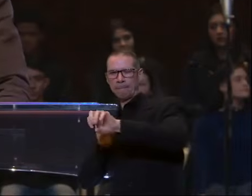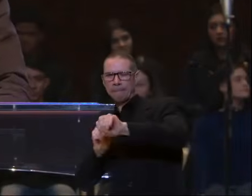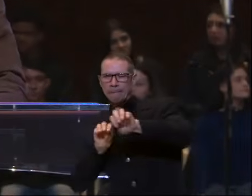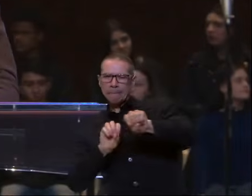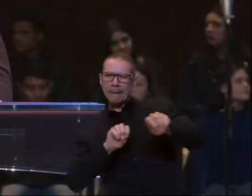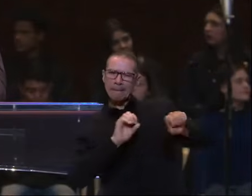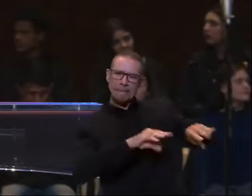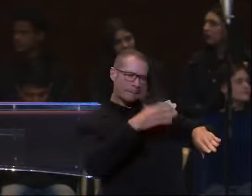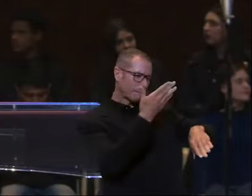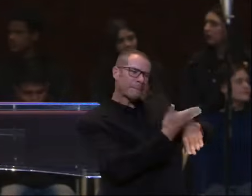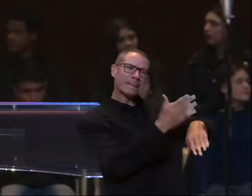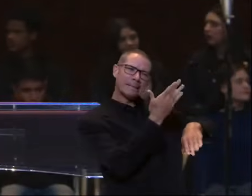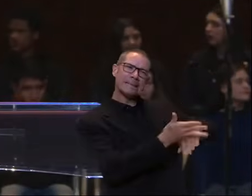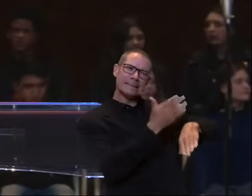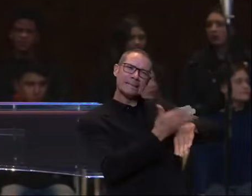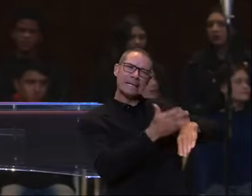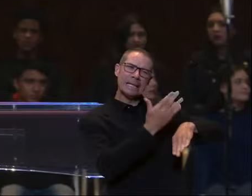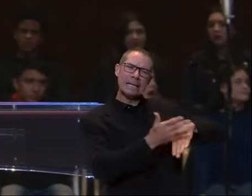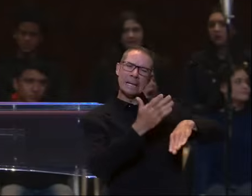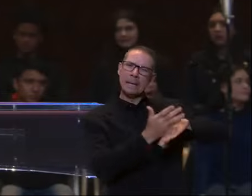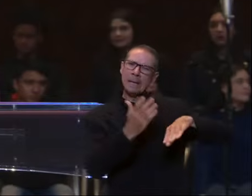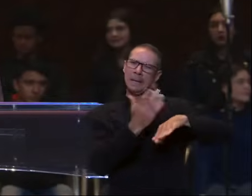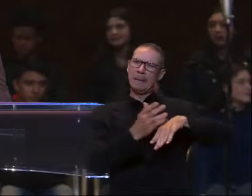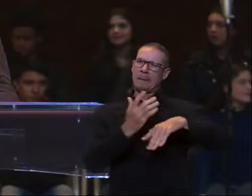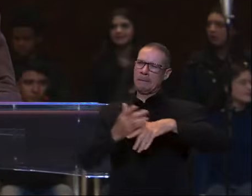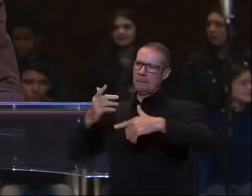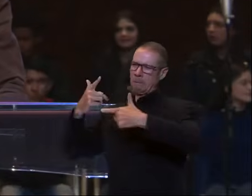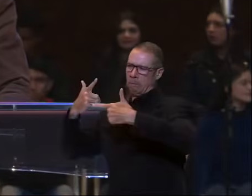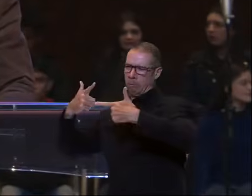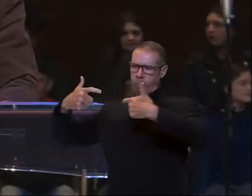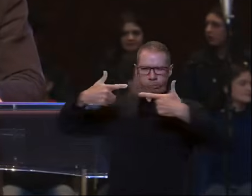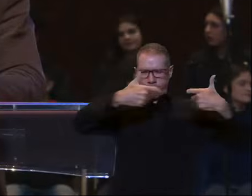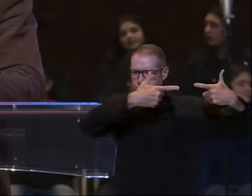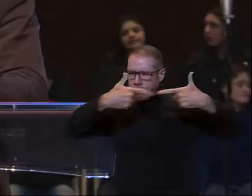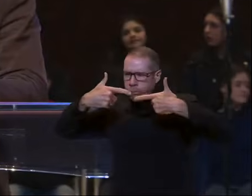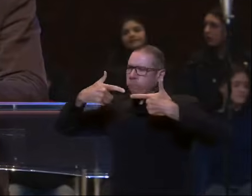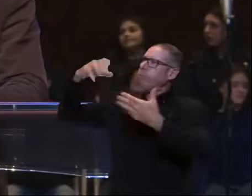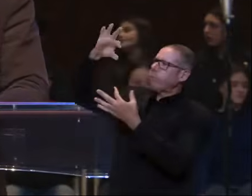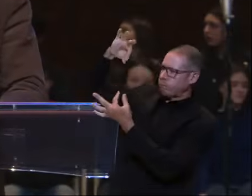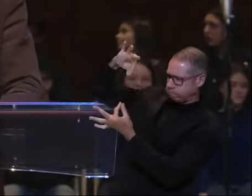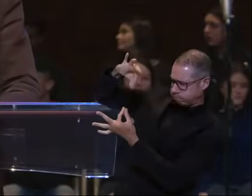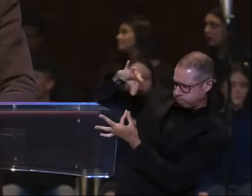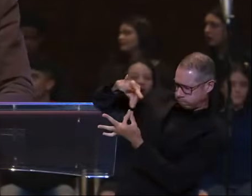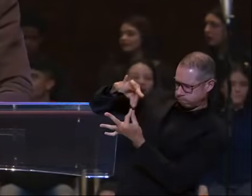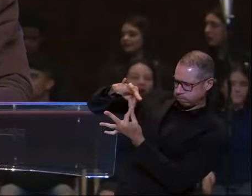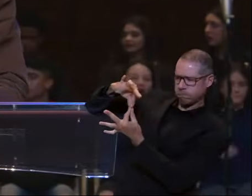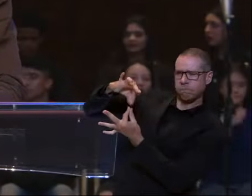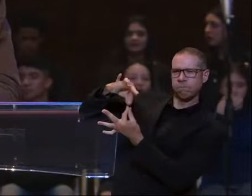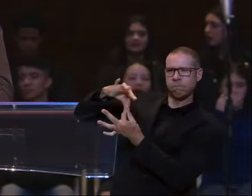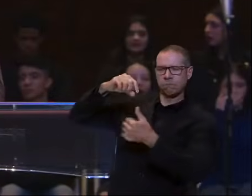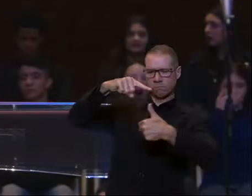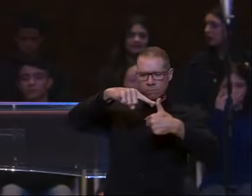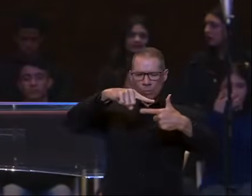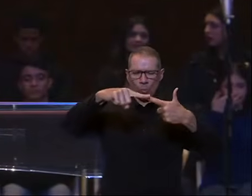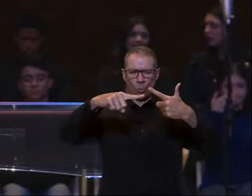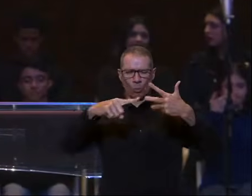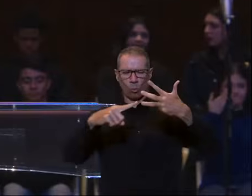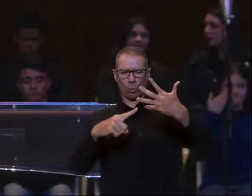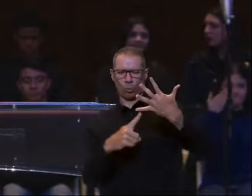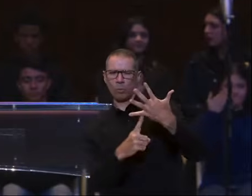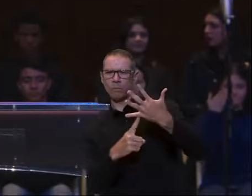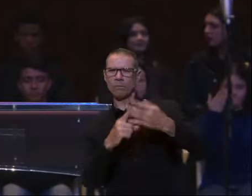preparar para os embates espirituais, e eu quero falar um pouco mais